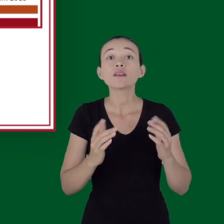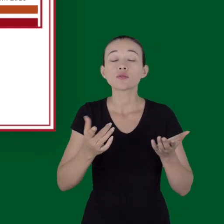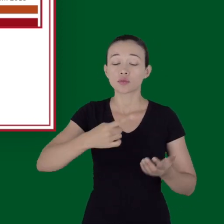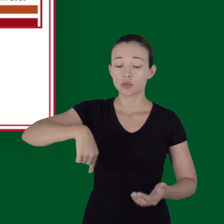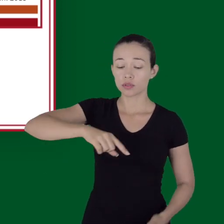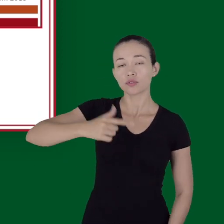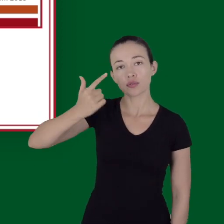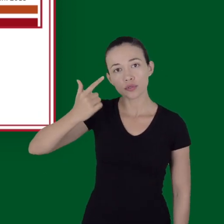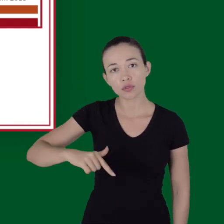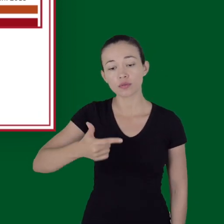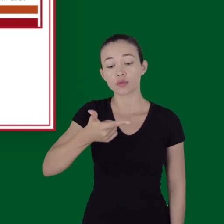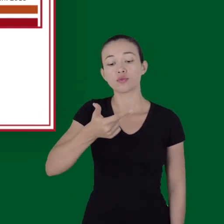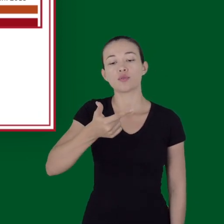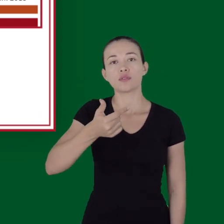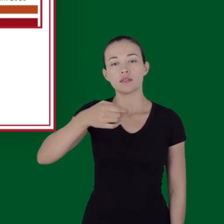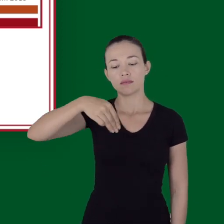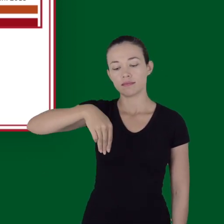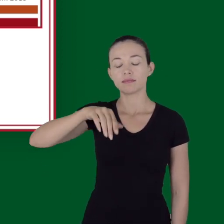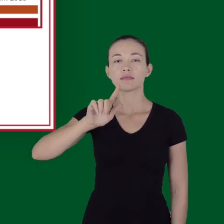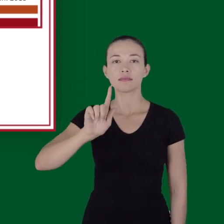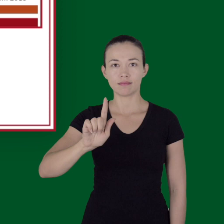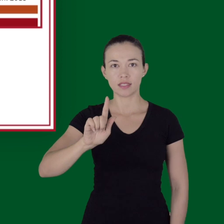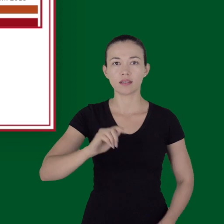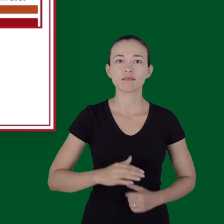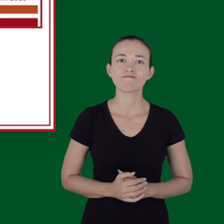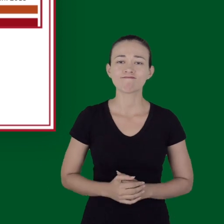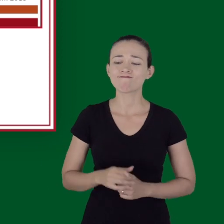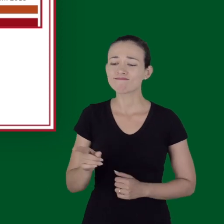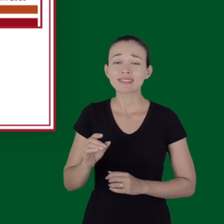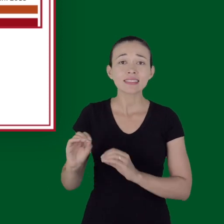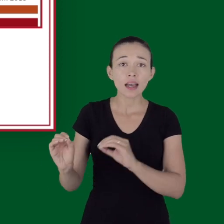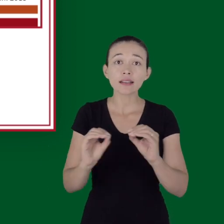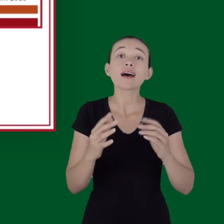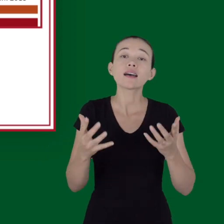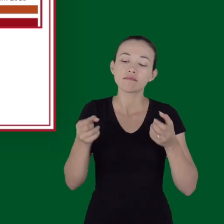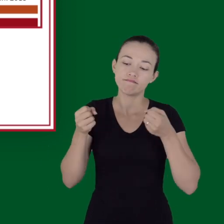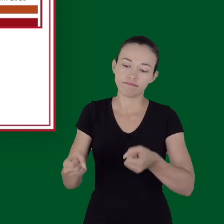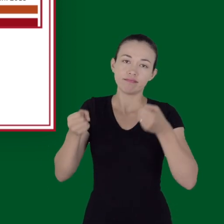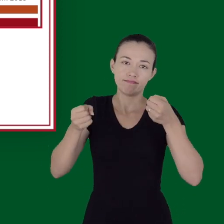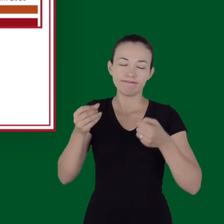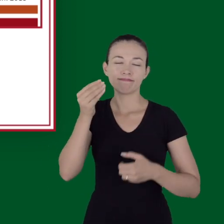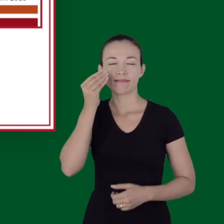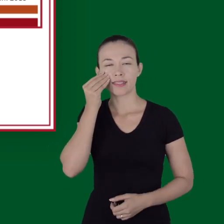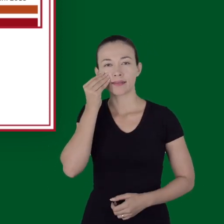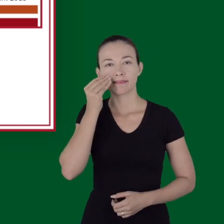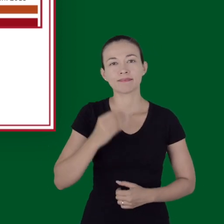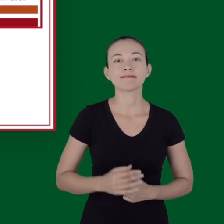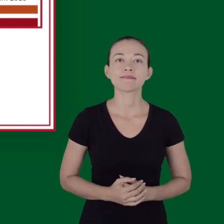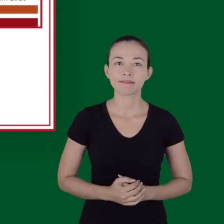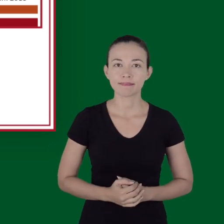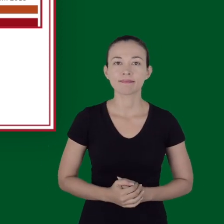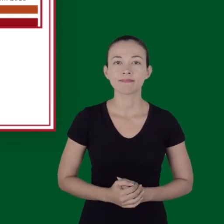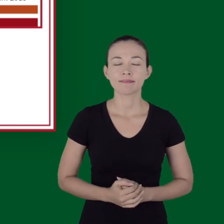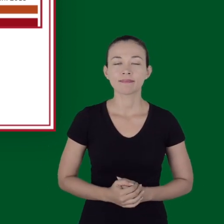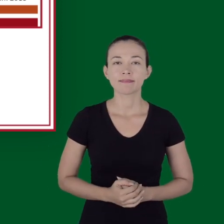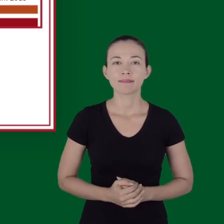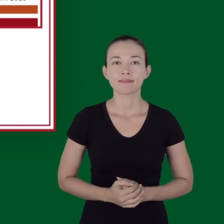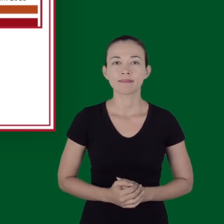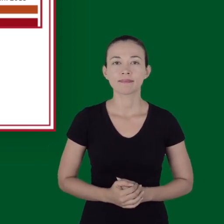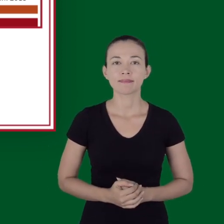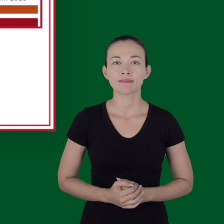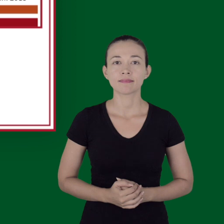pode repetir com 12 miligramas. E se por acaso não responder, que a gente tenta a cardioversão, né?